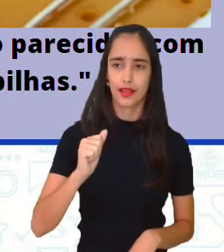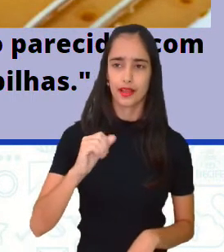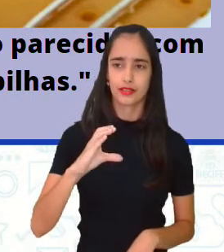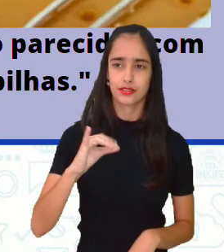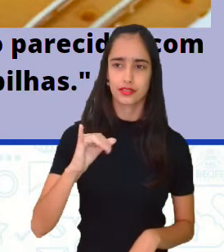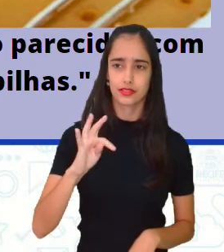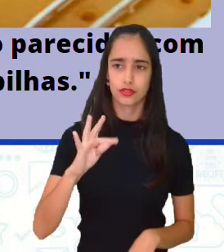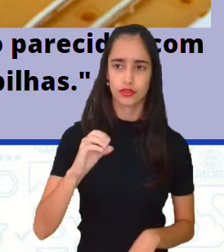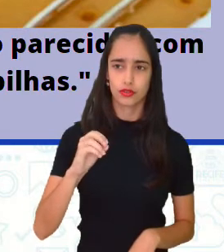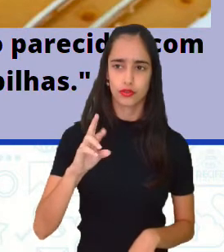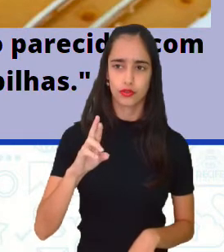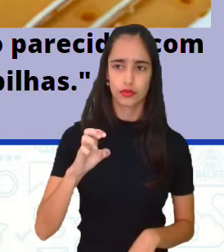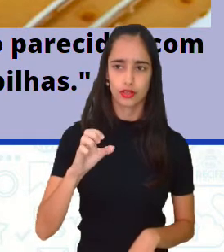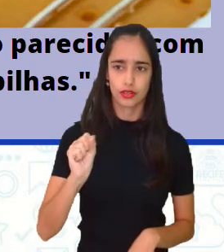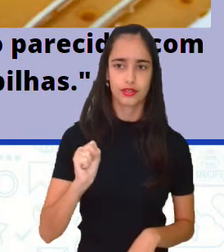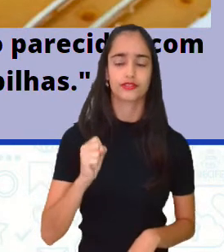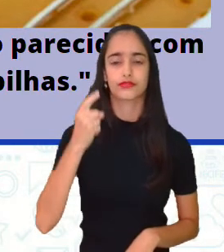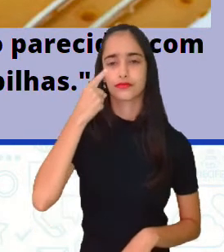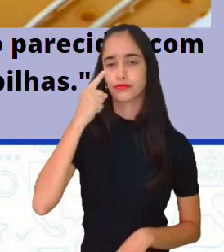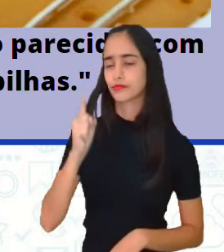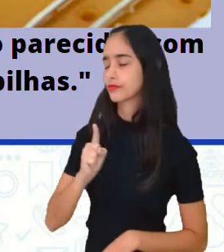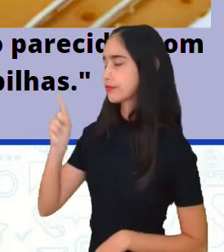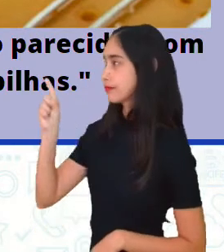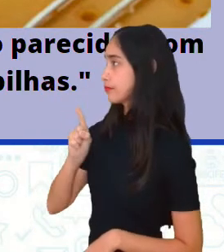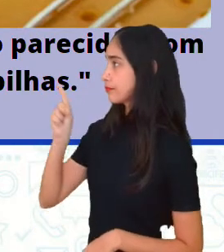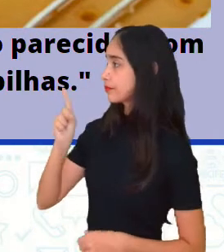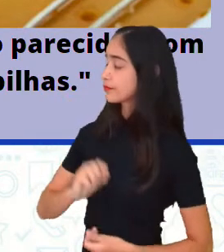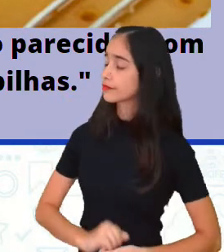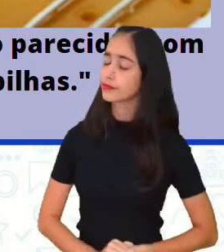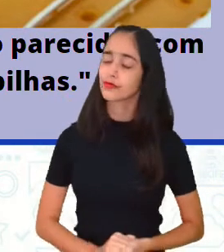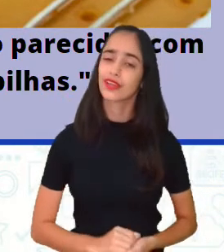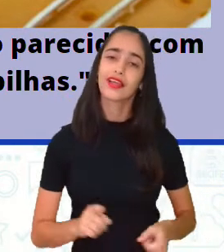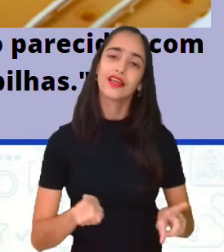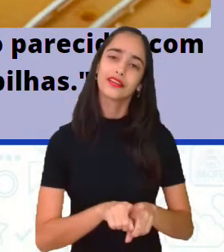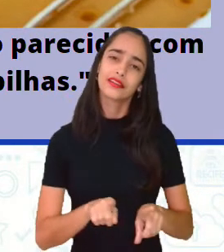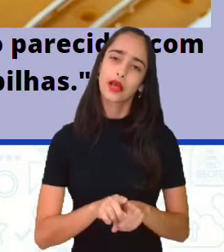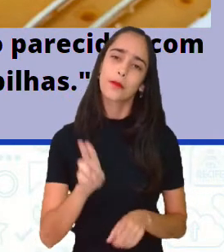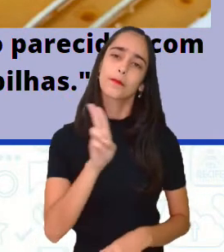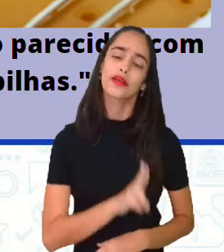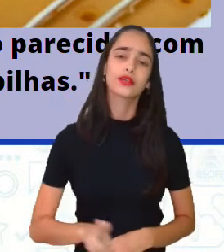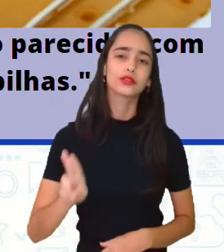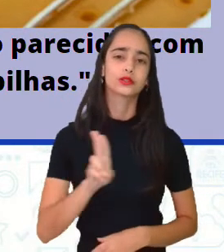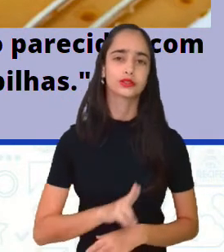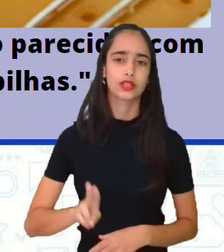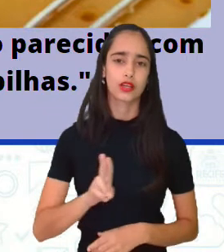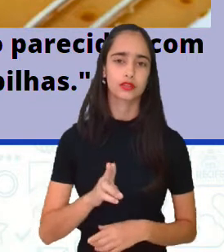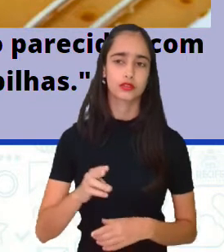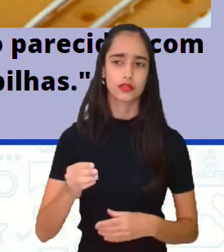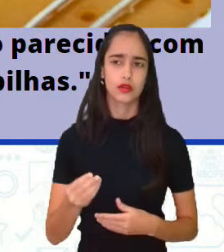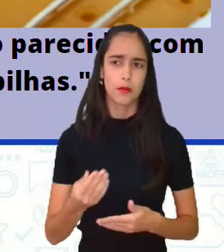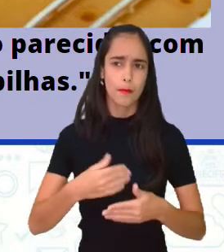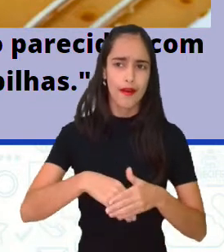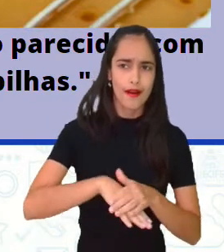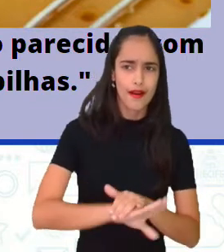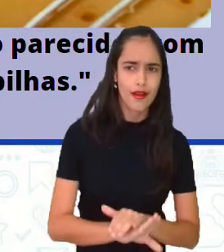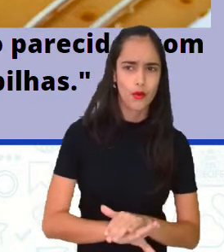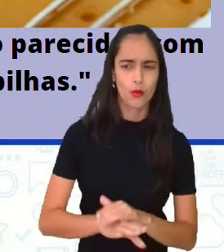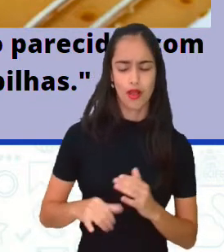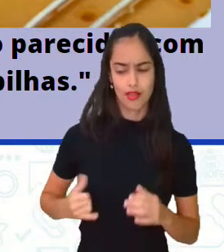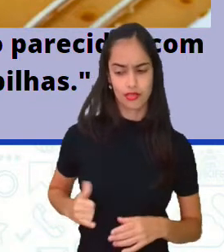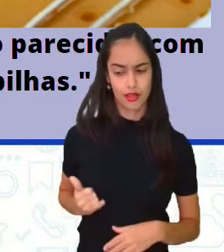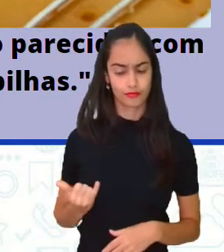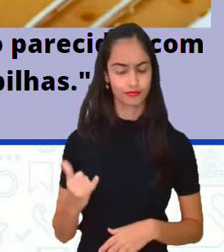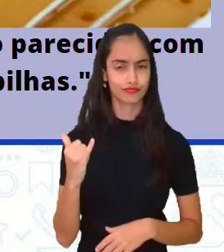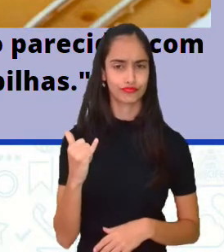de condensadores. Eles também são utilizados para armazenar carga elétrica em um